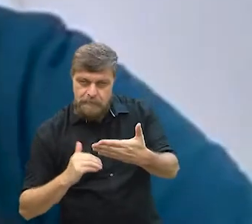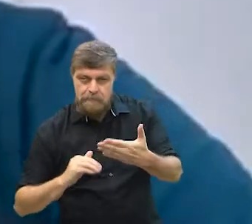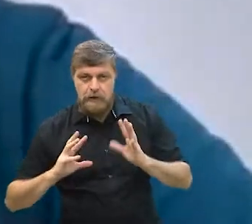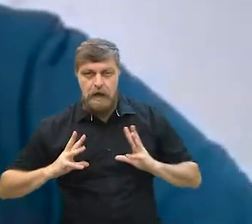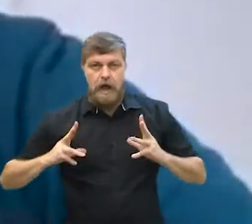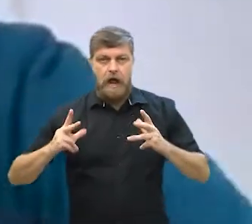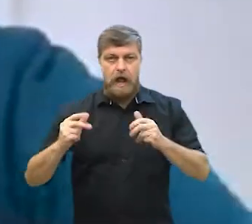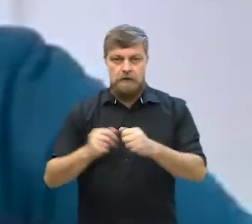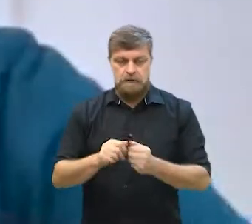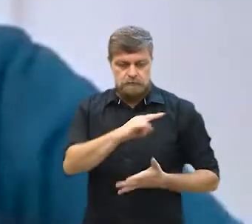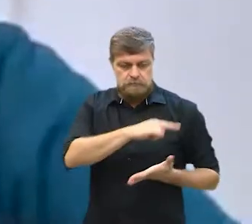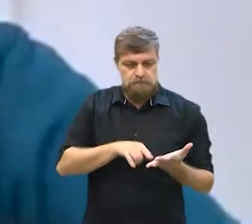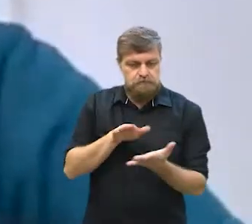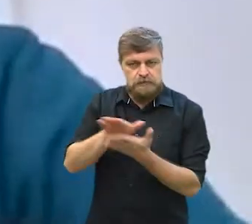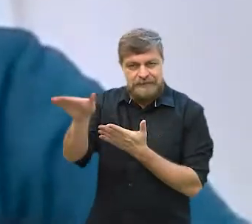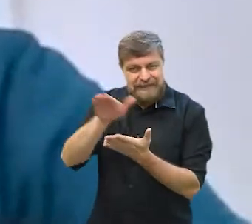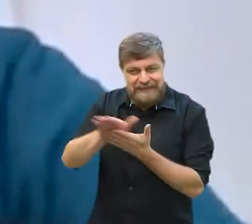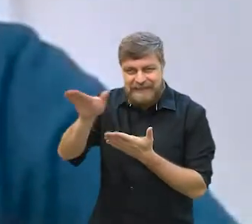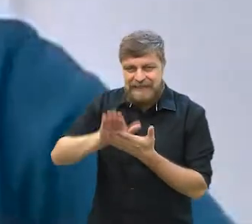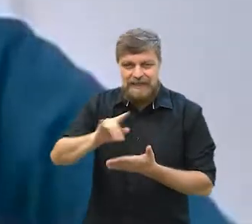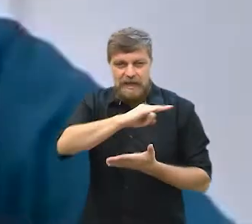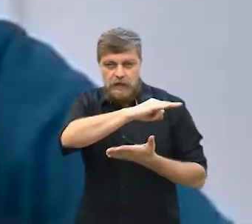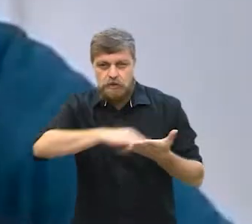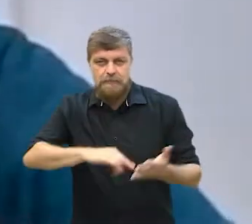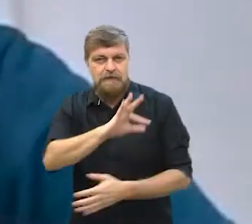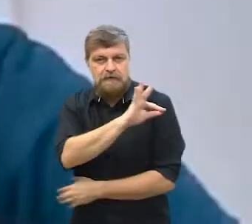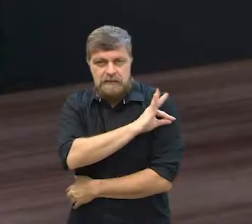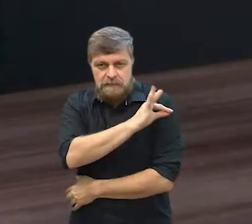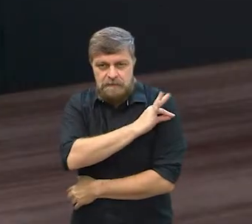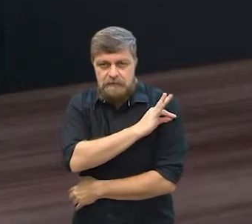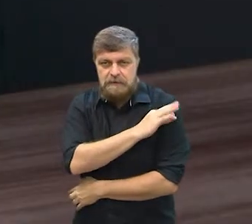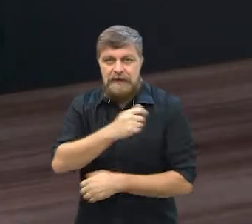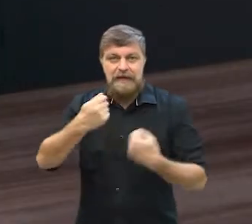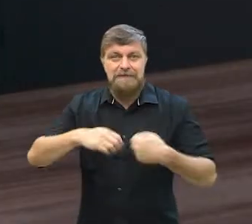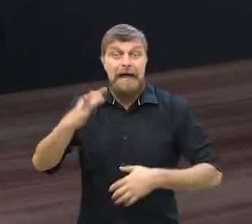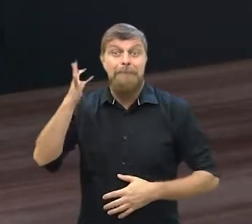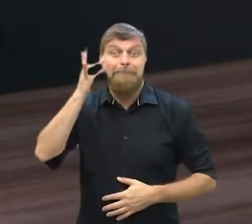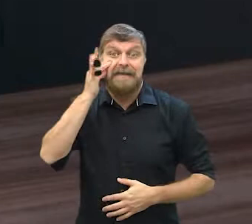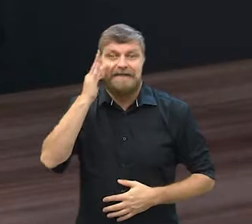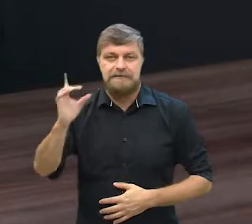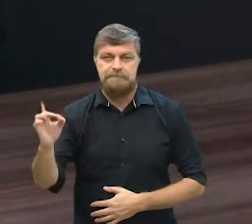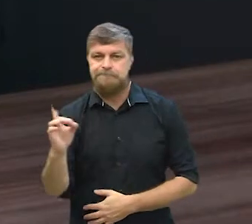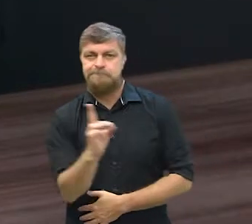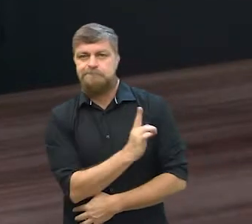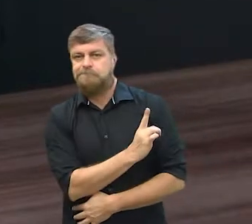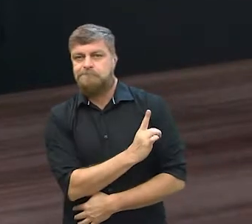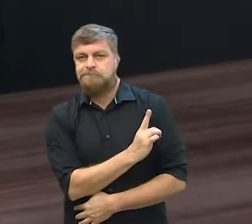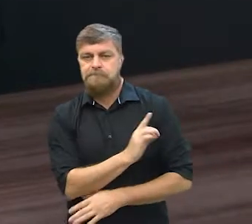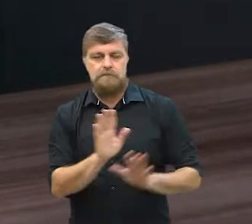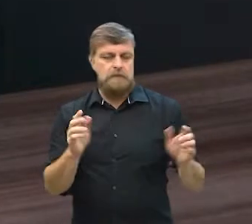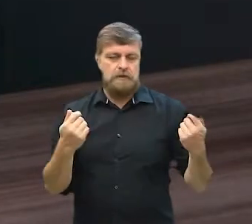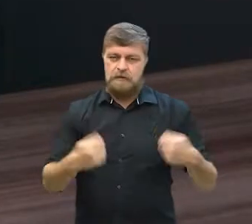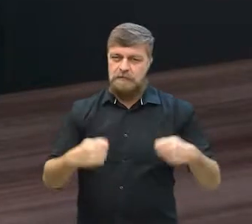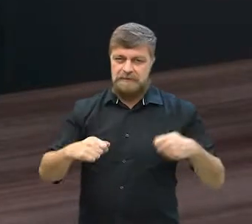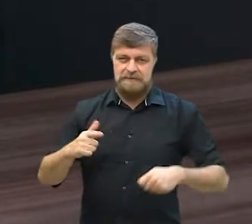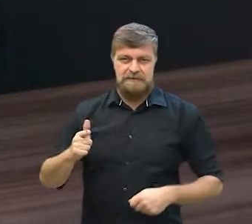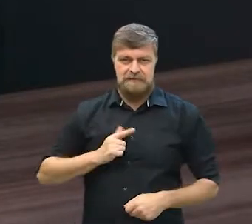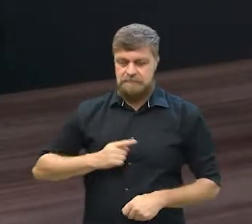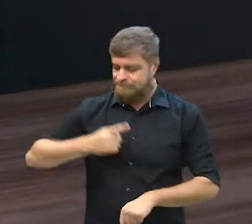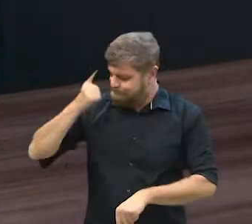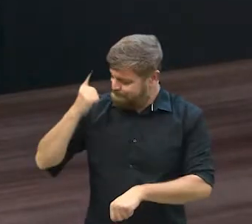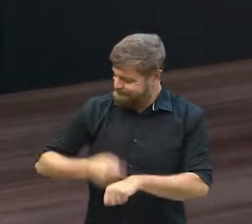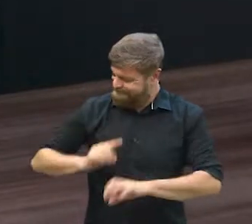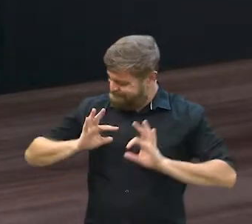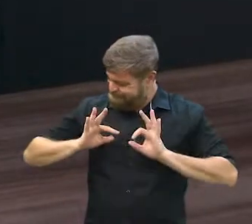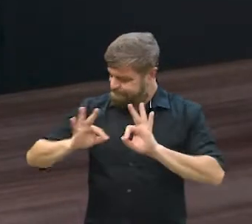as tratativas dessas emissões de guias, certidões, etc., sem a necessidade de estar fisicamente na prefeitura. E isso foi um